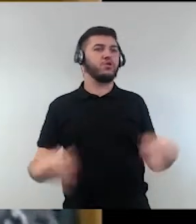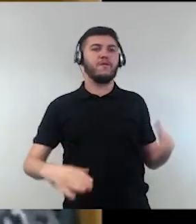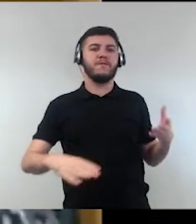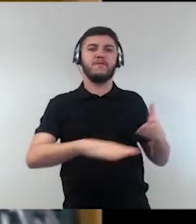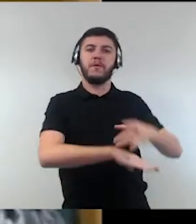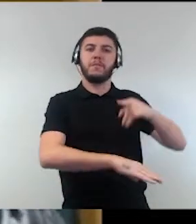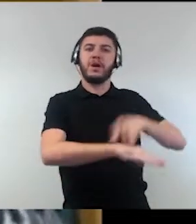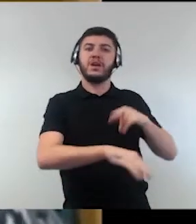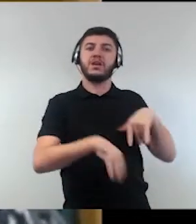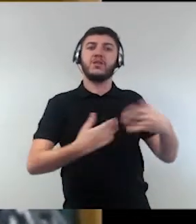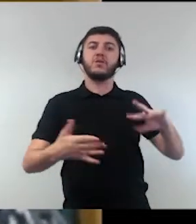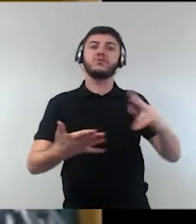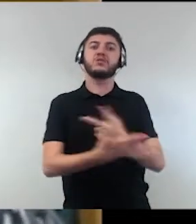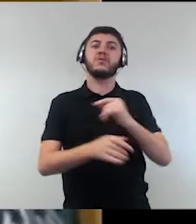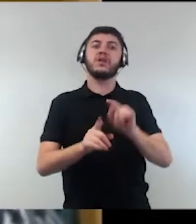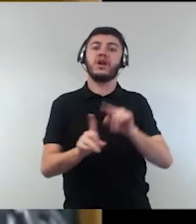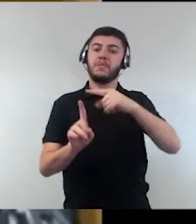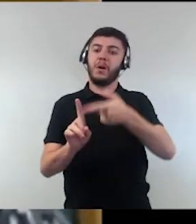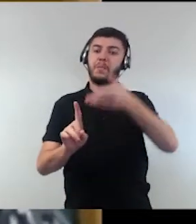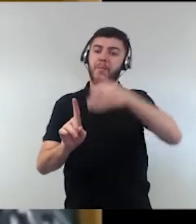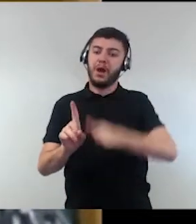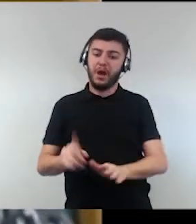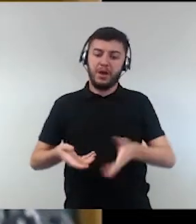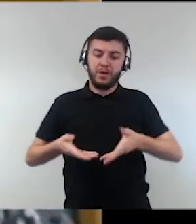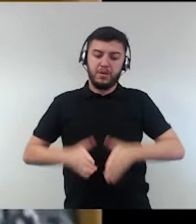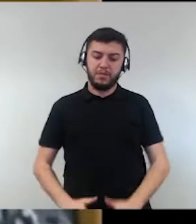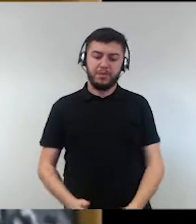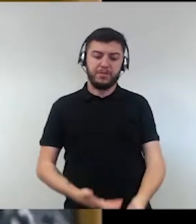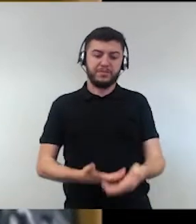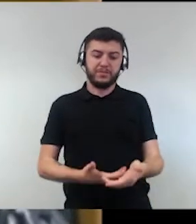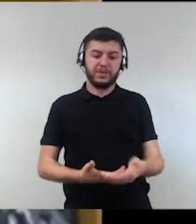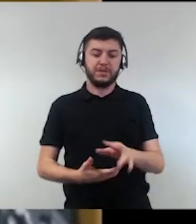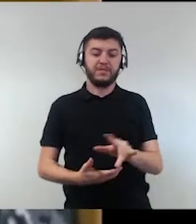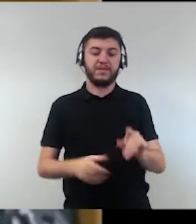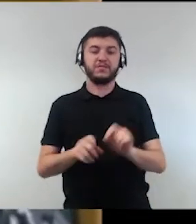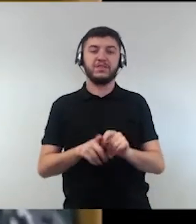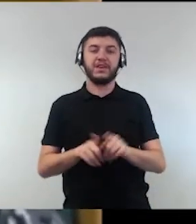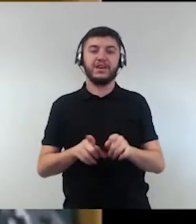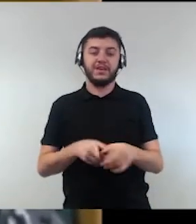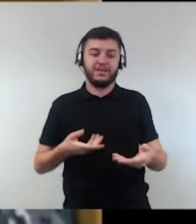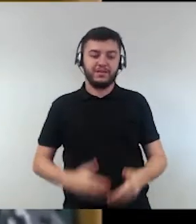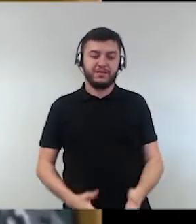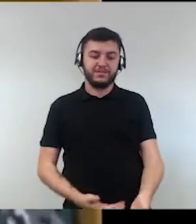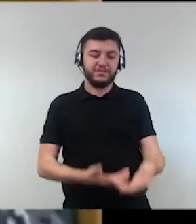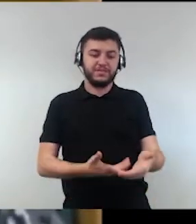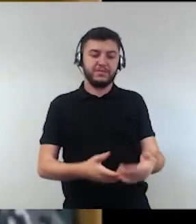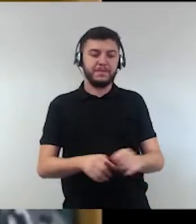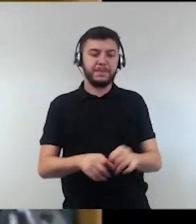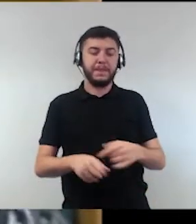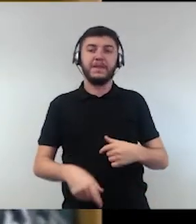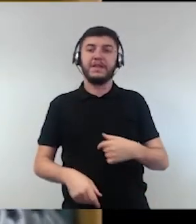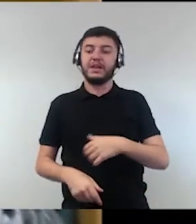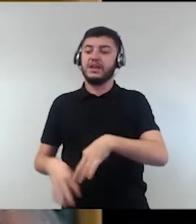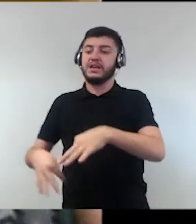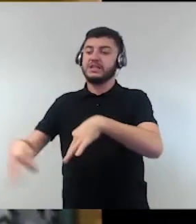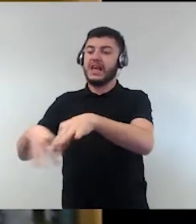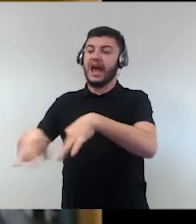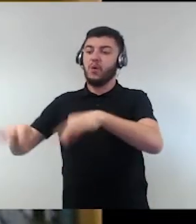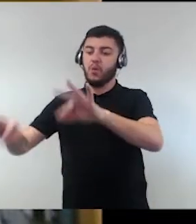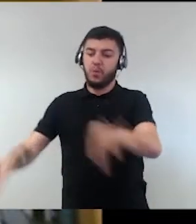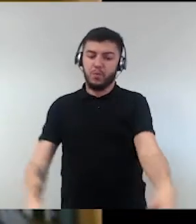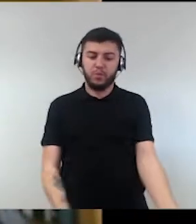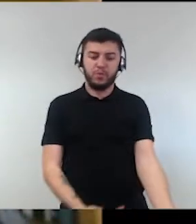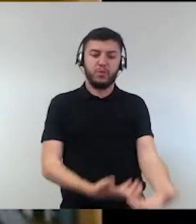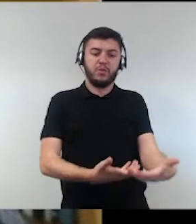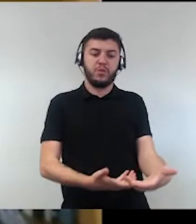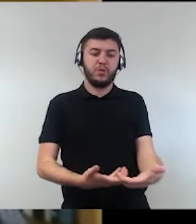filho, pegou a criança dentro de um saco plástico, levou para a casa da vizinha, ainda com cordão umbilical. A vizinha a levou